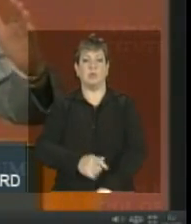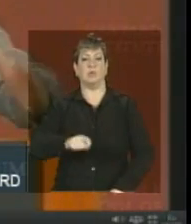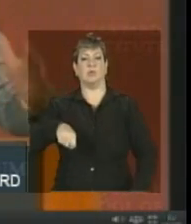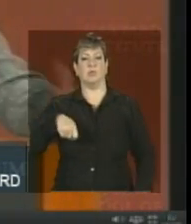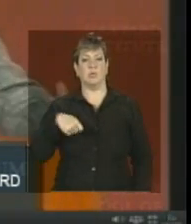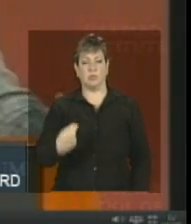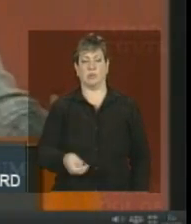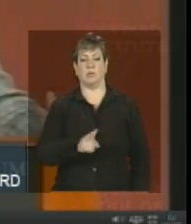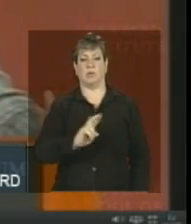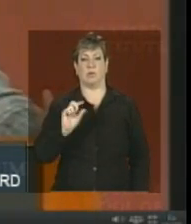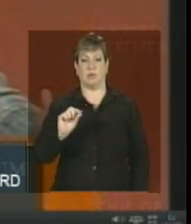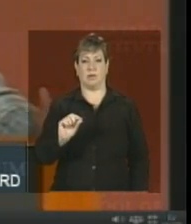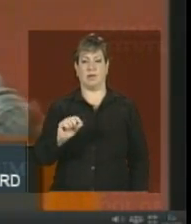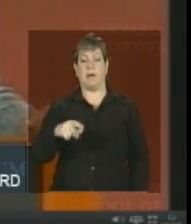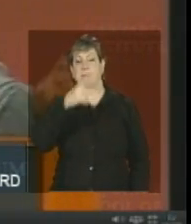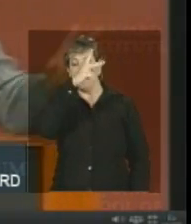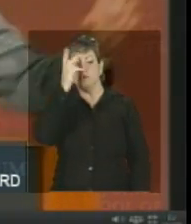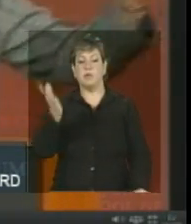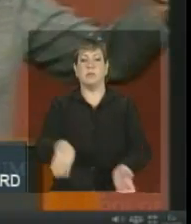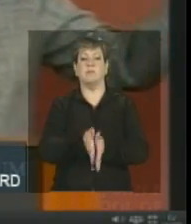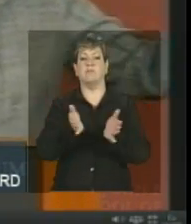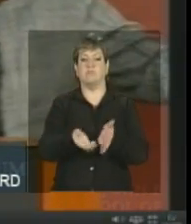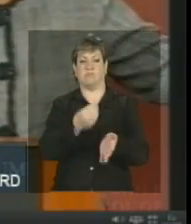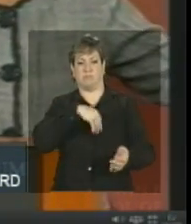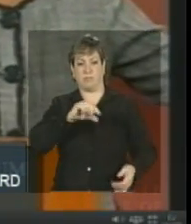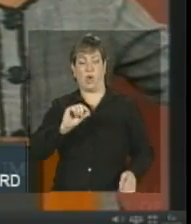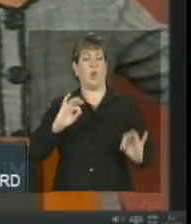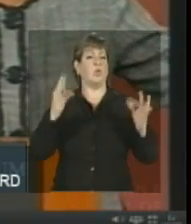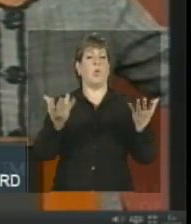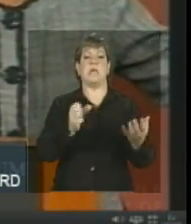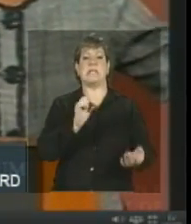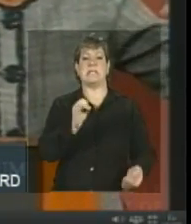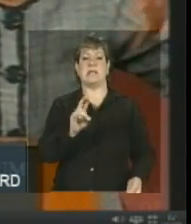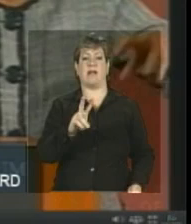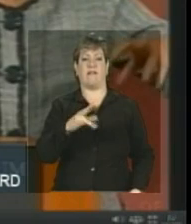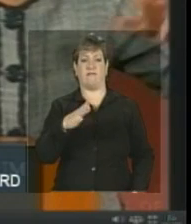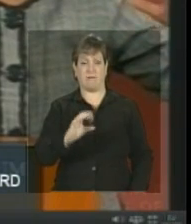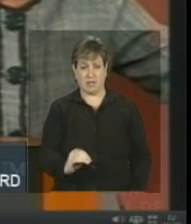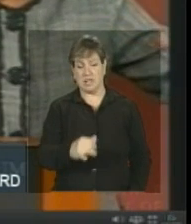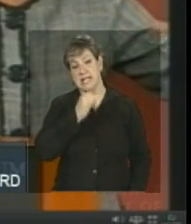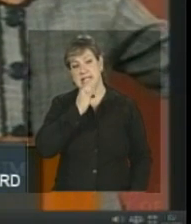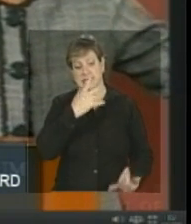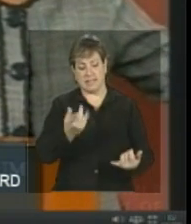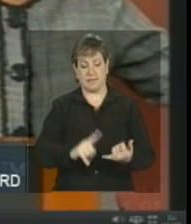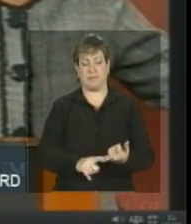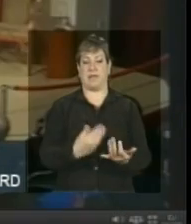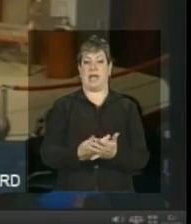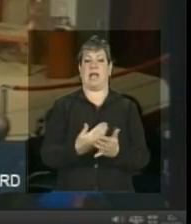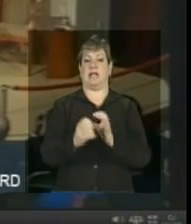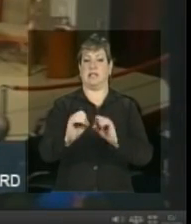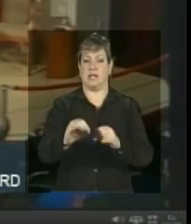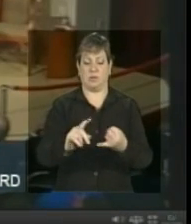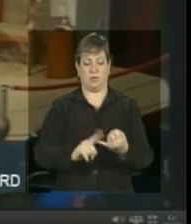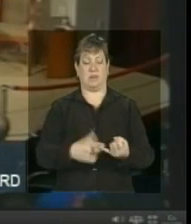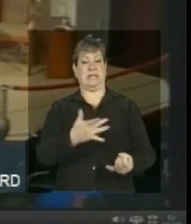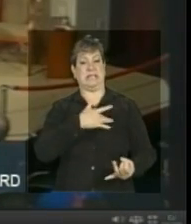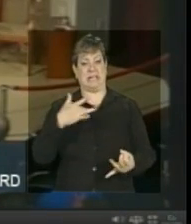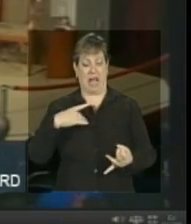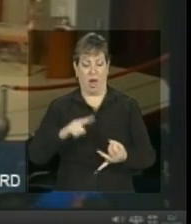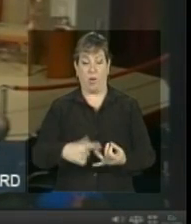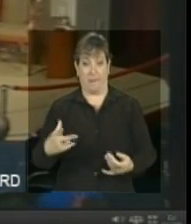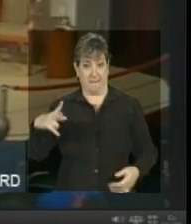a população de baixa renda. Todo serviço, por exemplo, de educação e de saúde